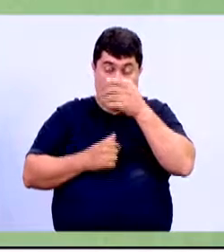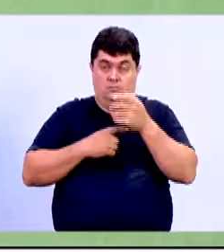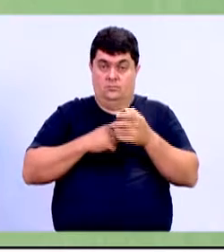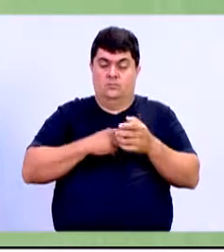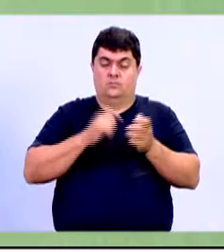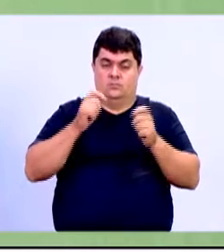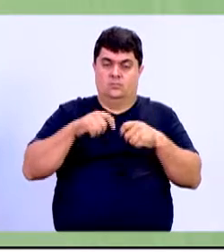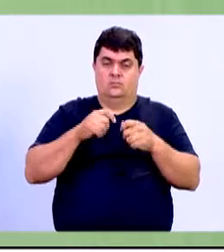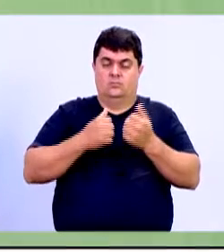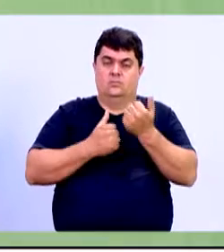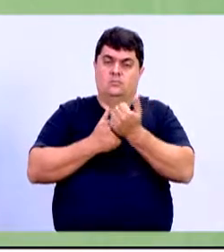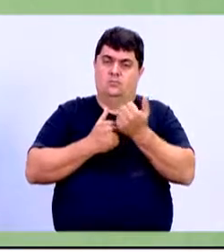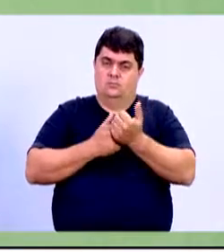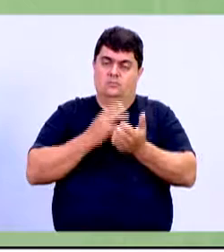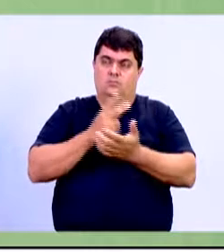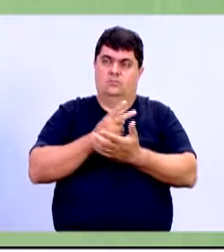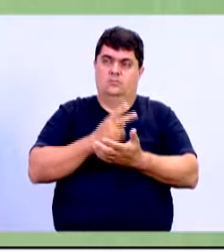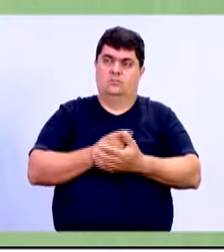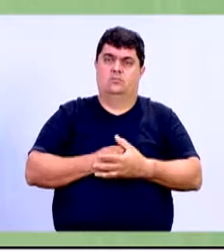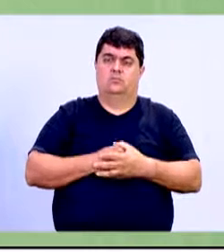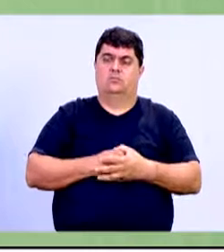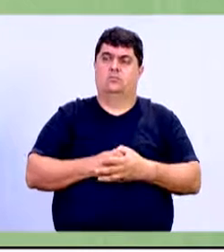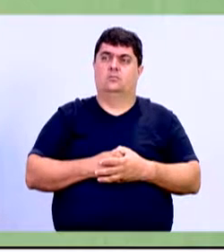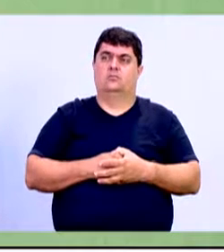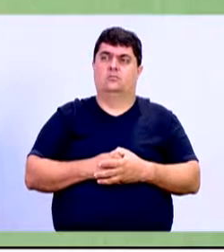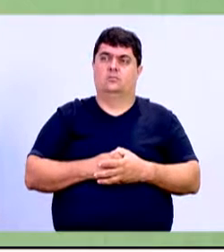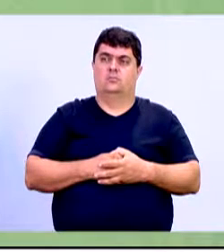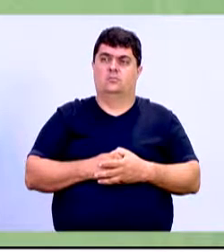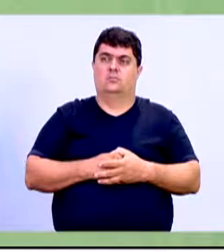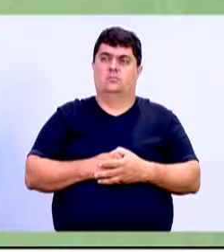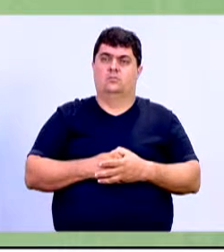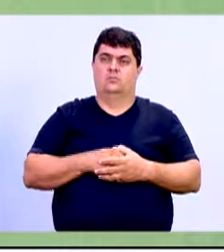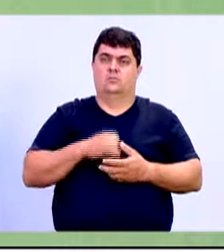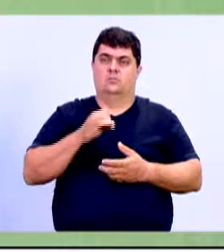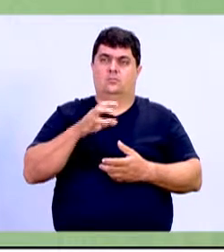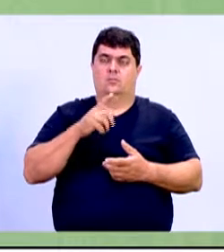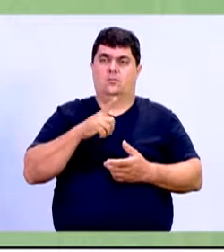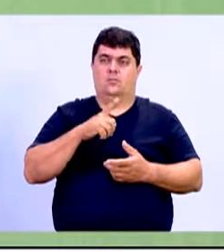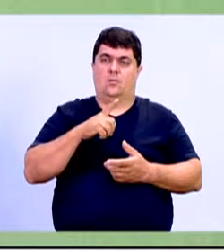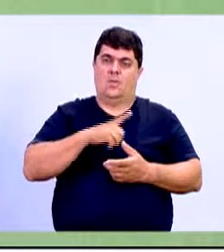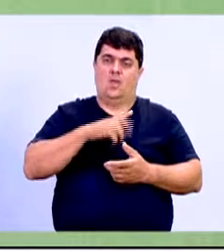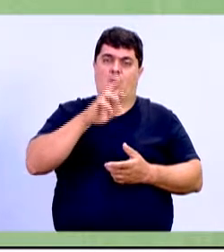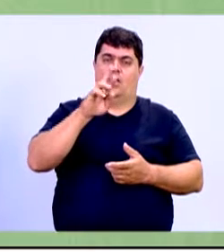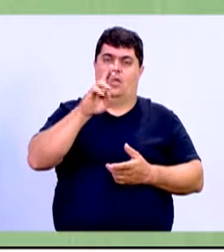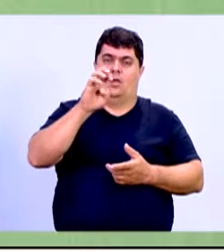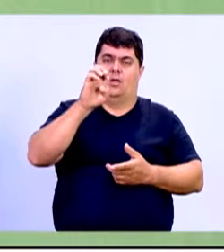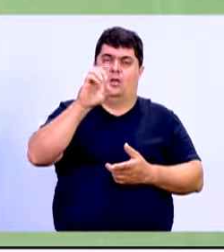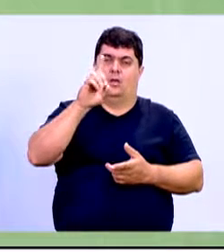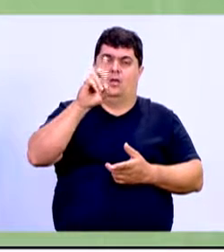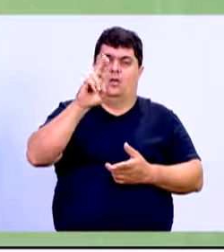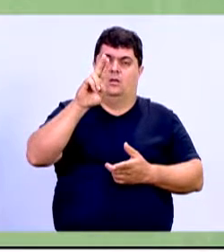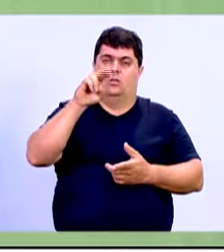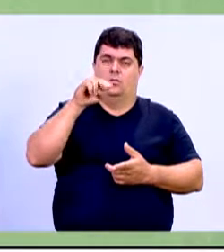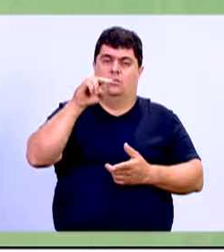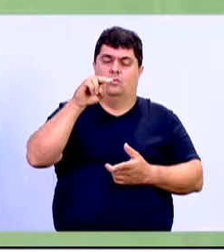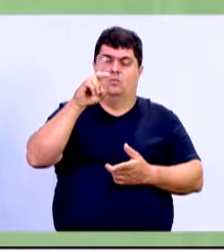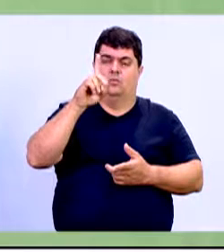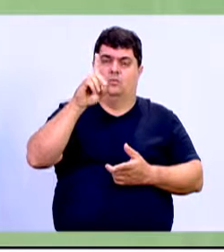continuar fornecendo energia, alimentando o servidor. Isso é o que nós chamamos de redundância.